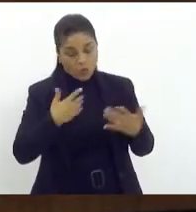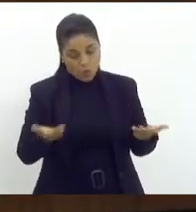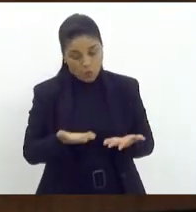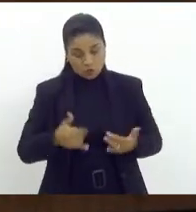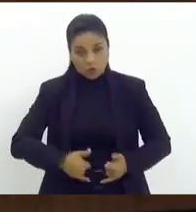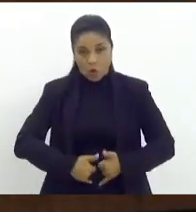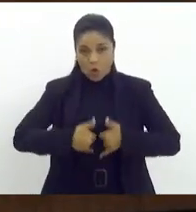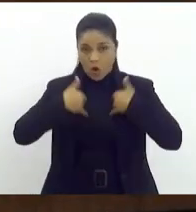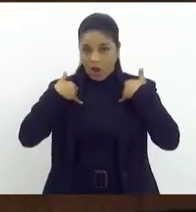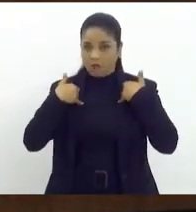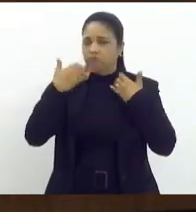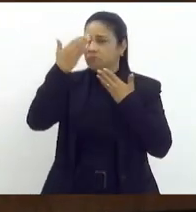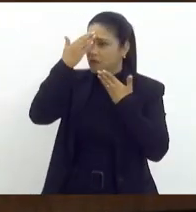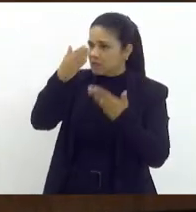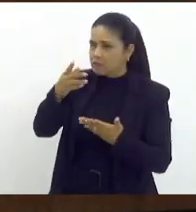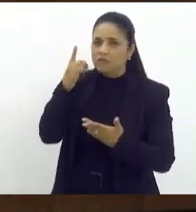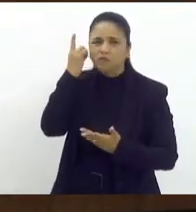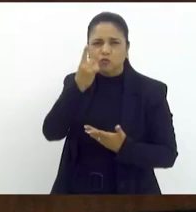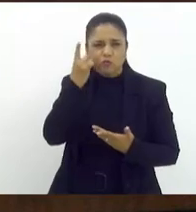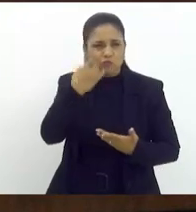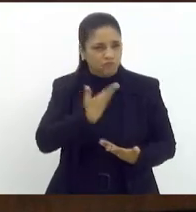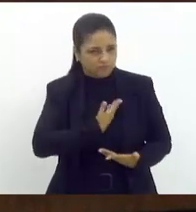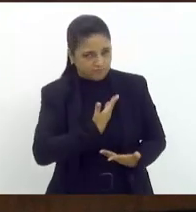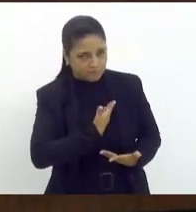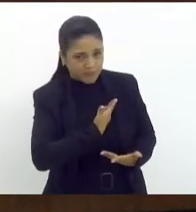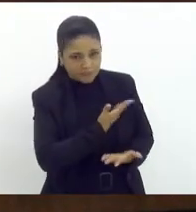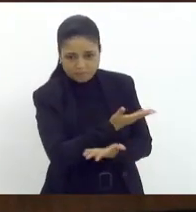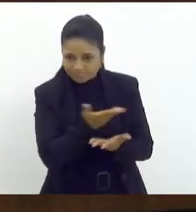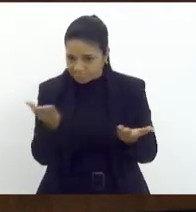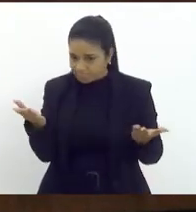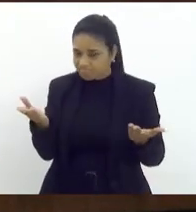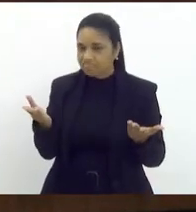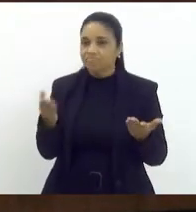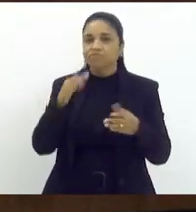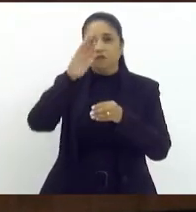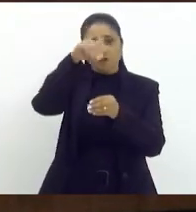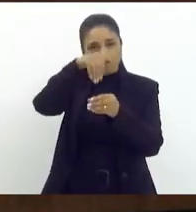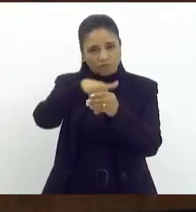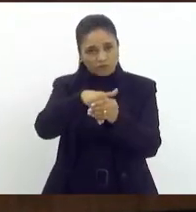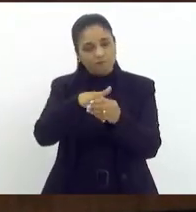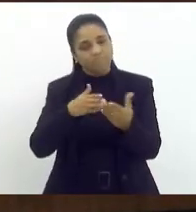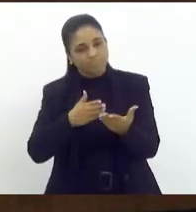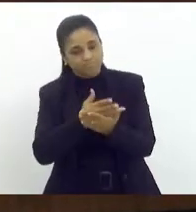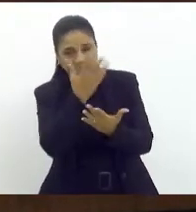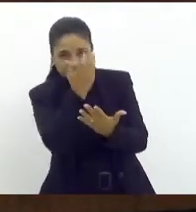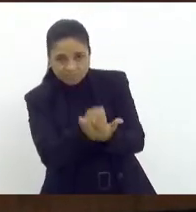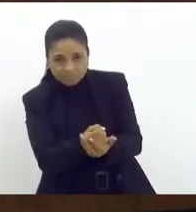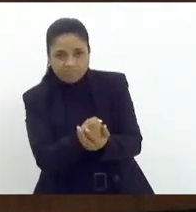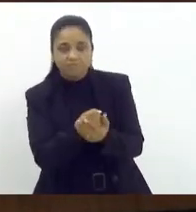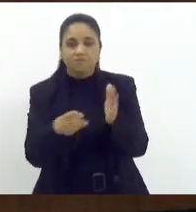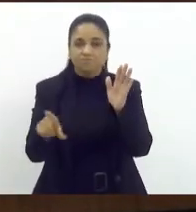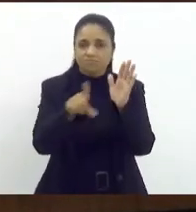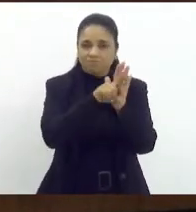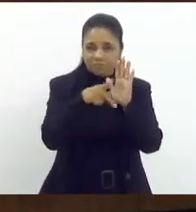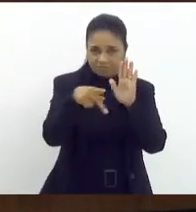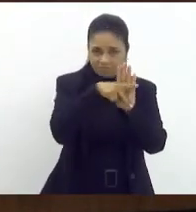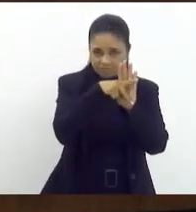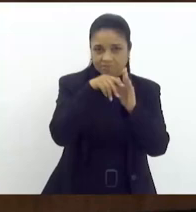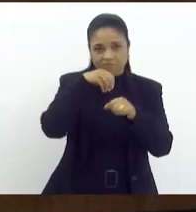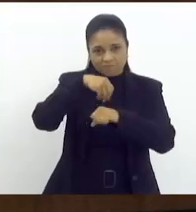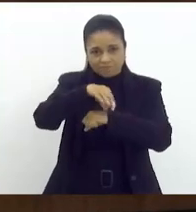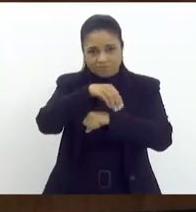hoje agradeço todos os deputados ou realmente votarem a favor dessa indicação Legislativa espero governador